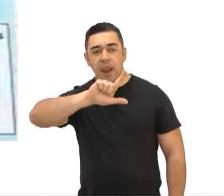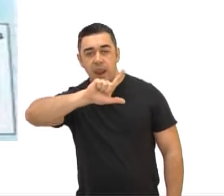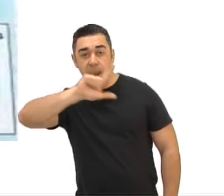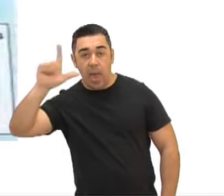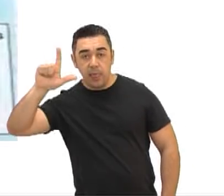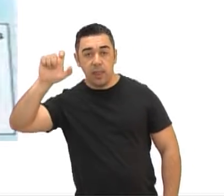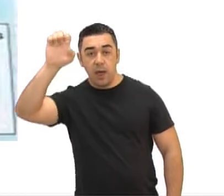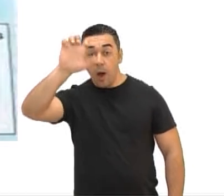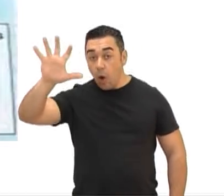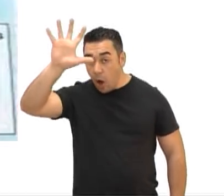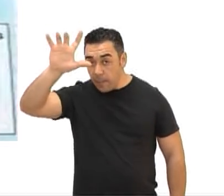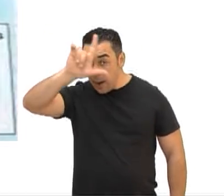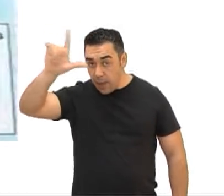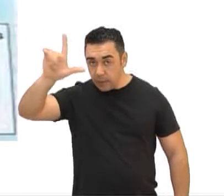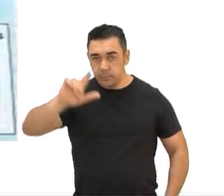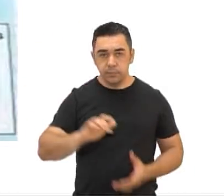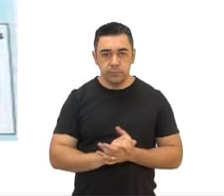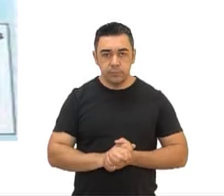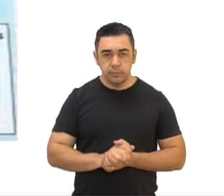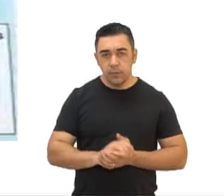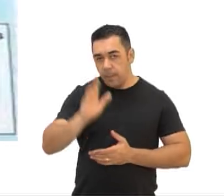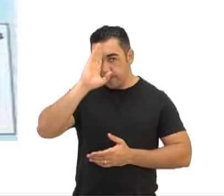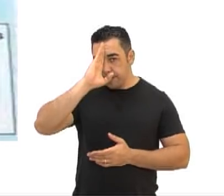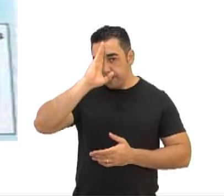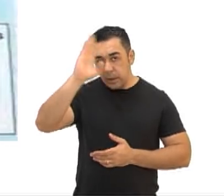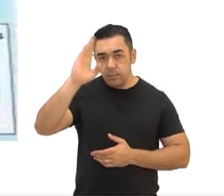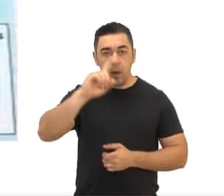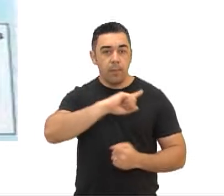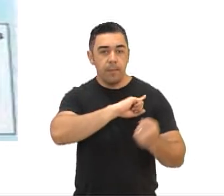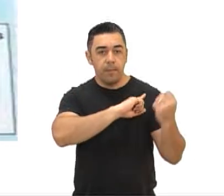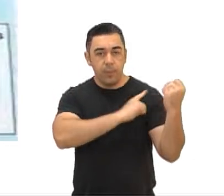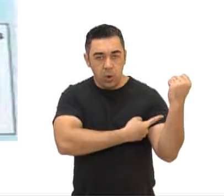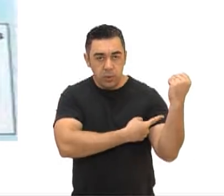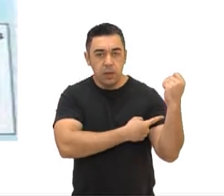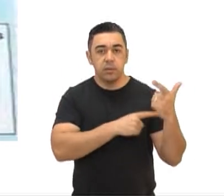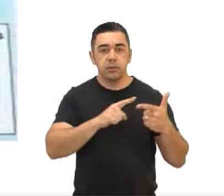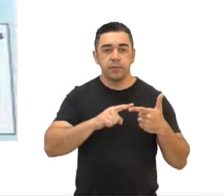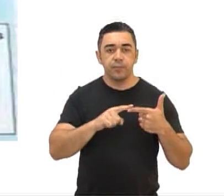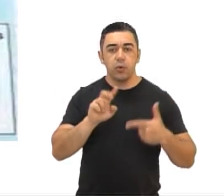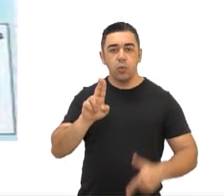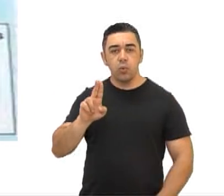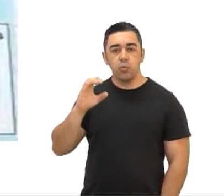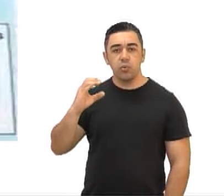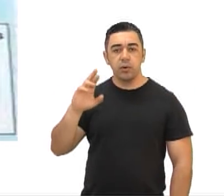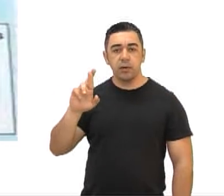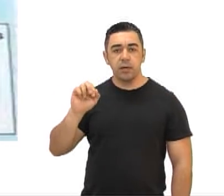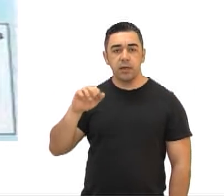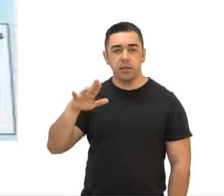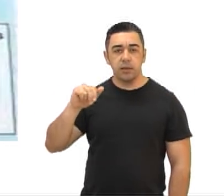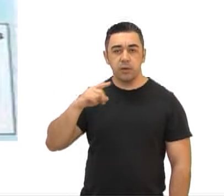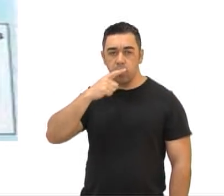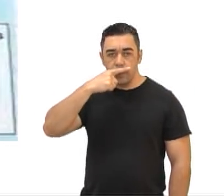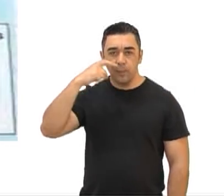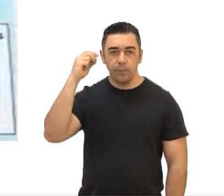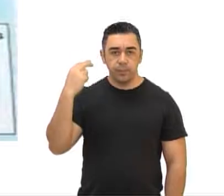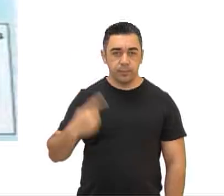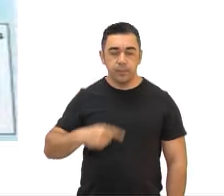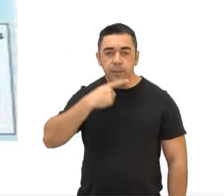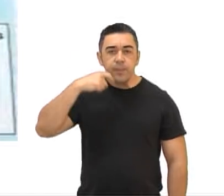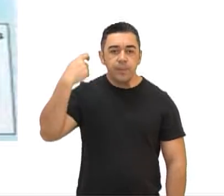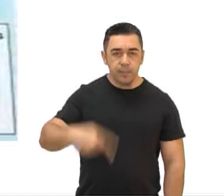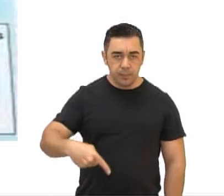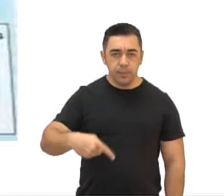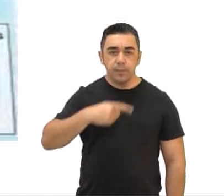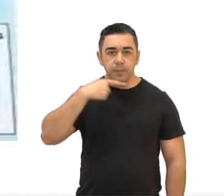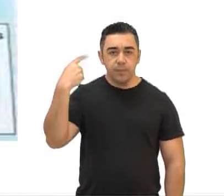Europa, certo? Para o Brasil vieram principalmente os poloneses e ucranianos. E aí, além deles, nós temos os alemães,